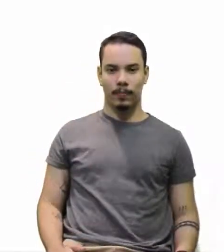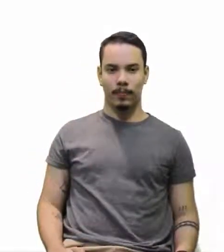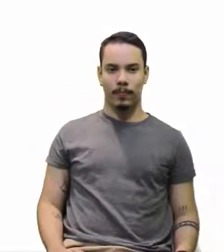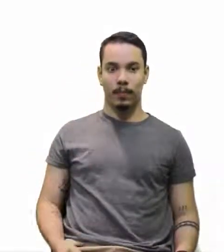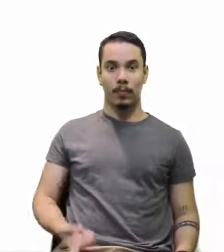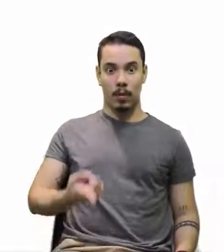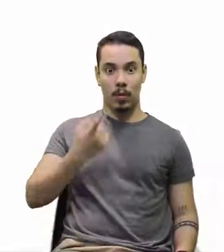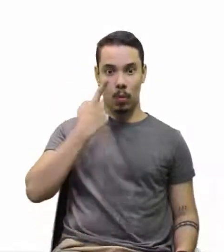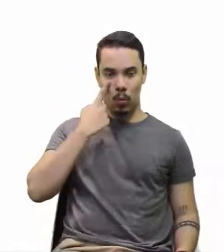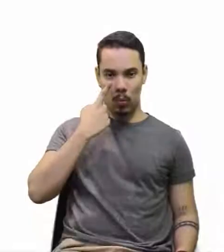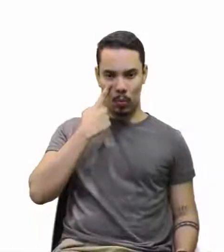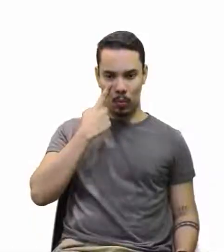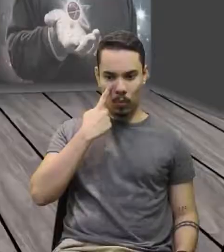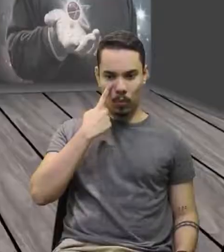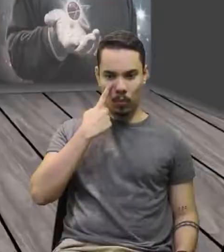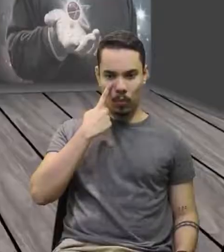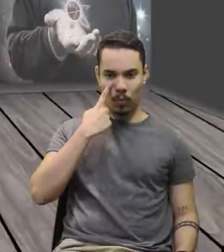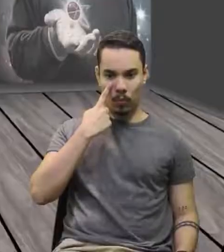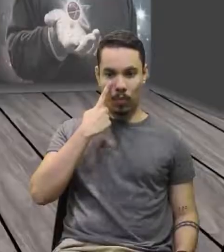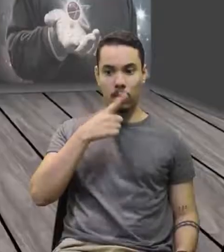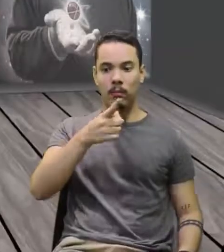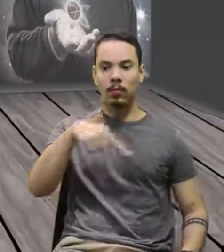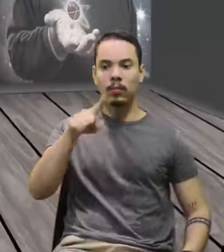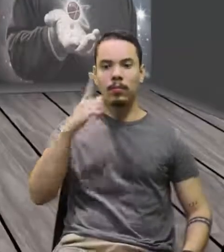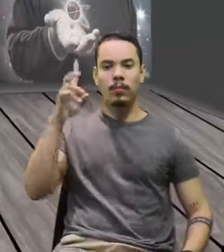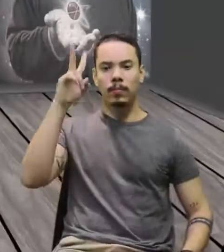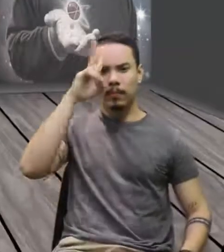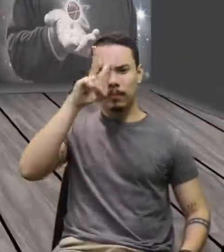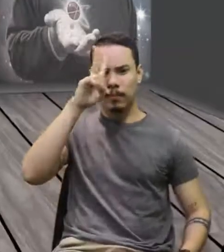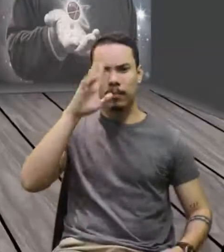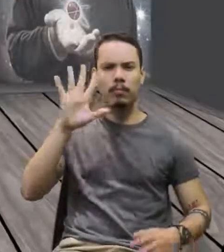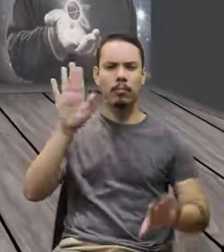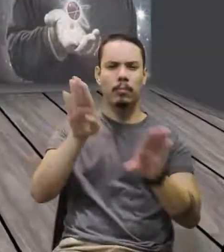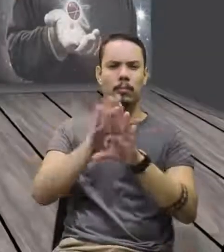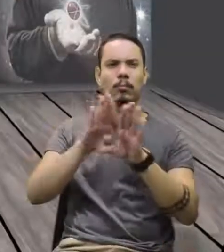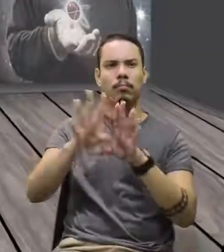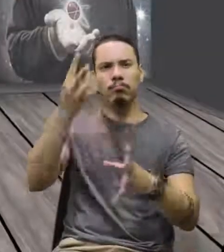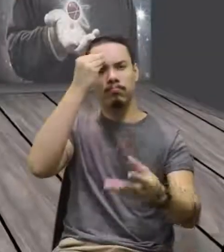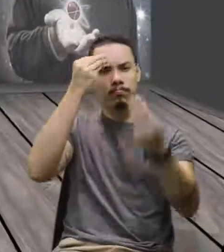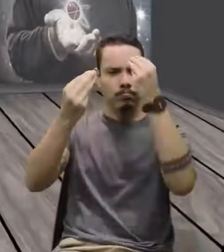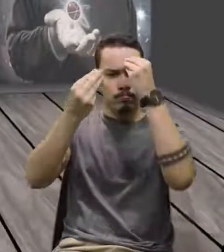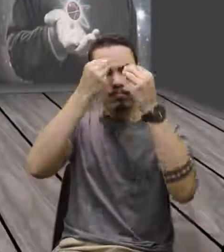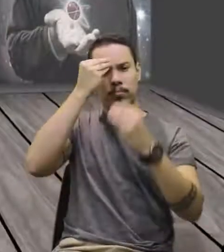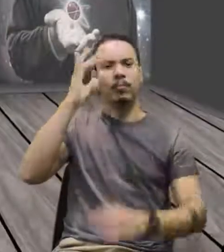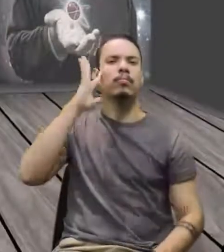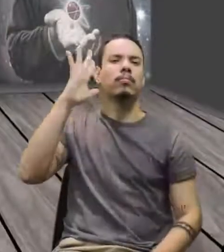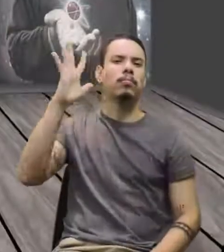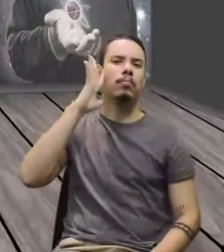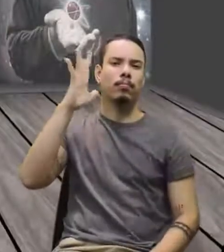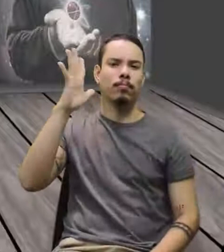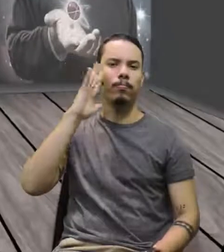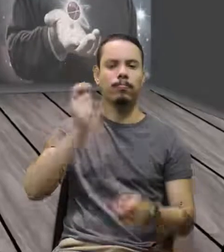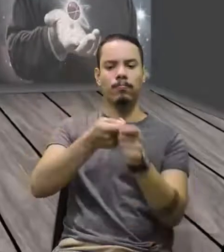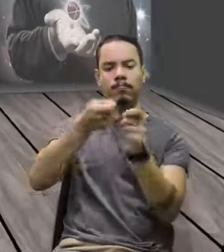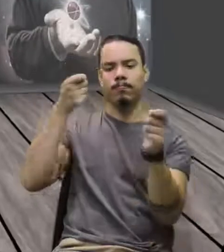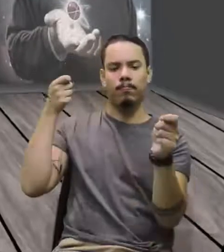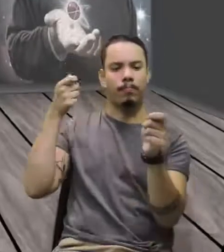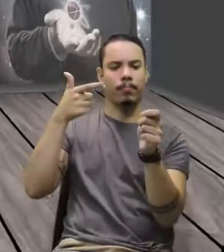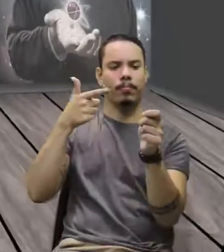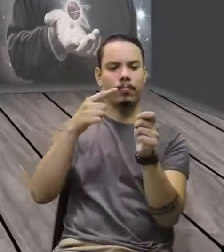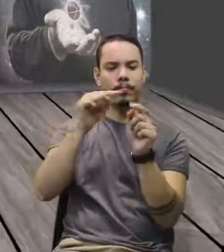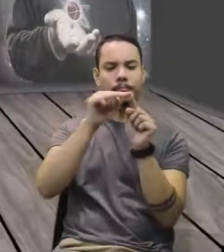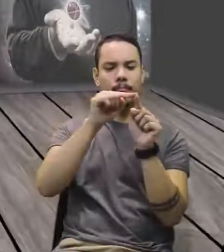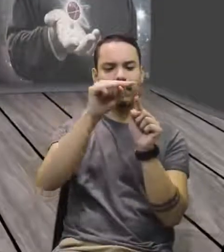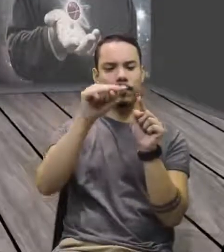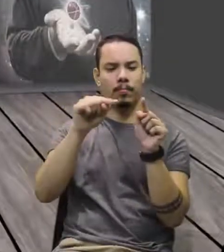Pessoal, para você dar uma olhadinha aqui, para você gravar um pouquinho isso aí, imagina uma flecha. A flecha tem uma ponta